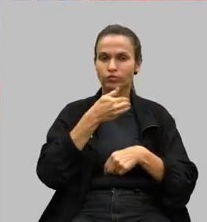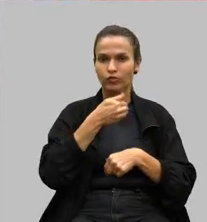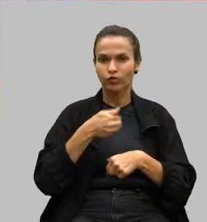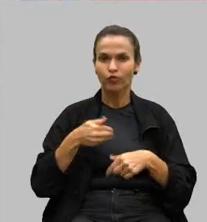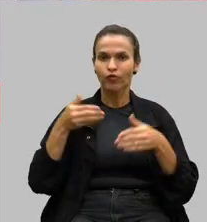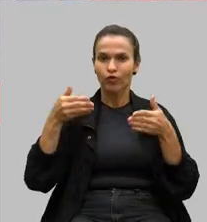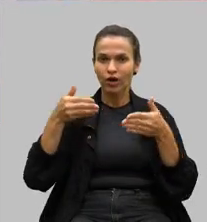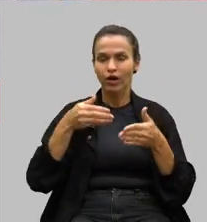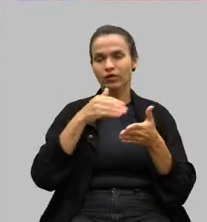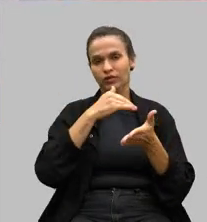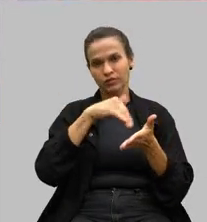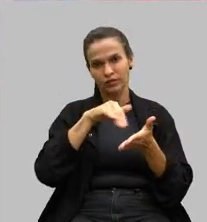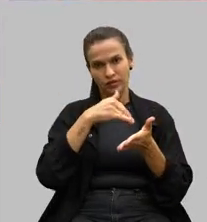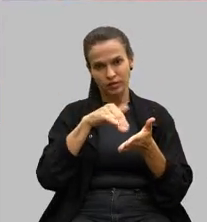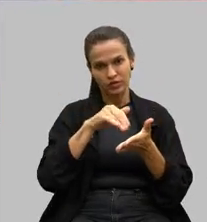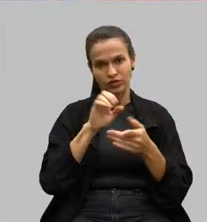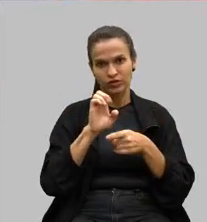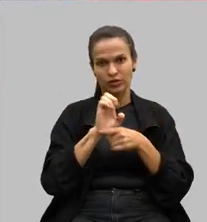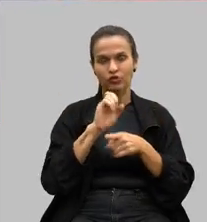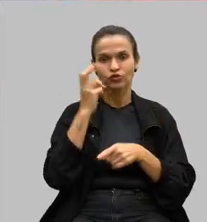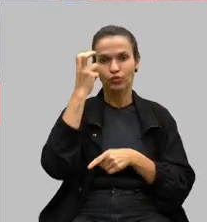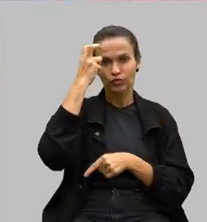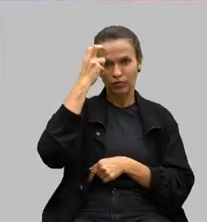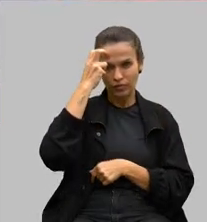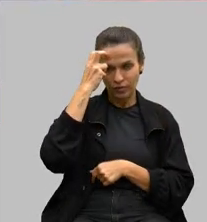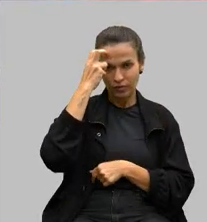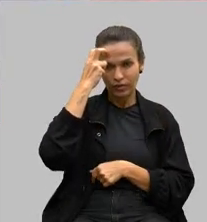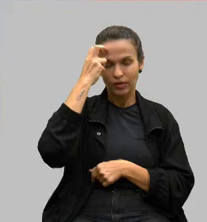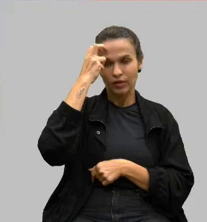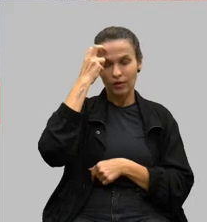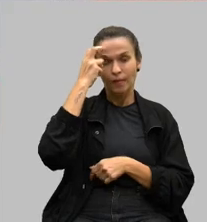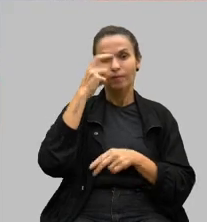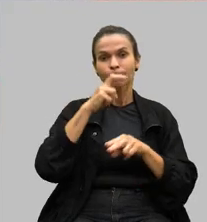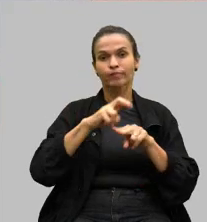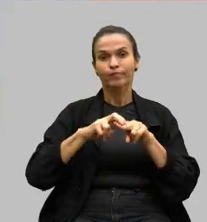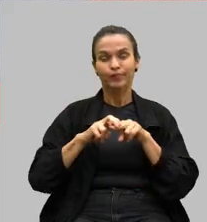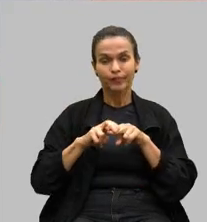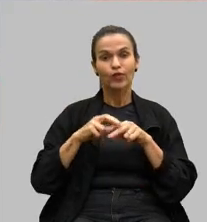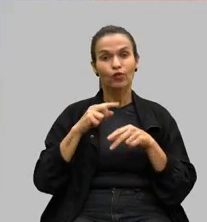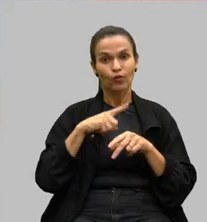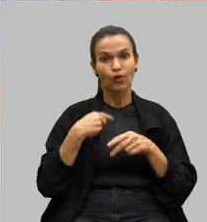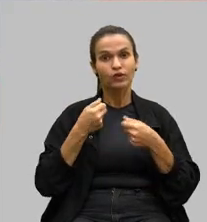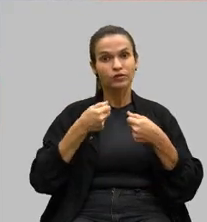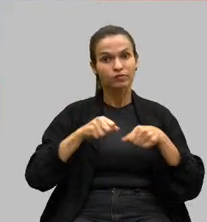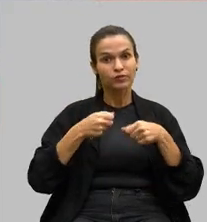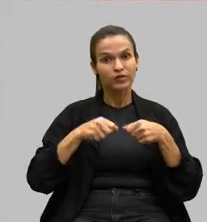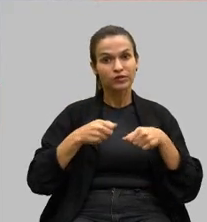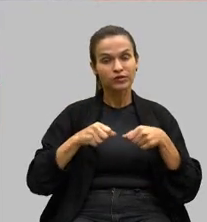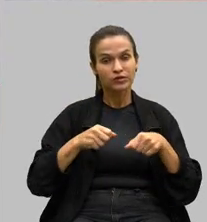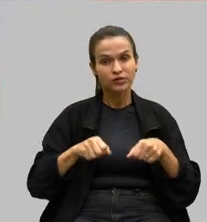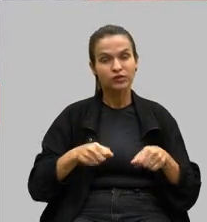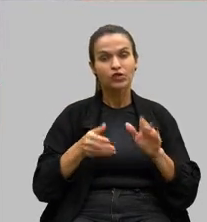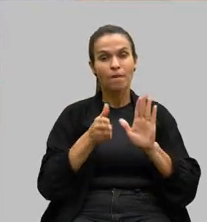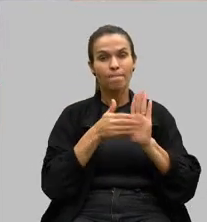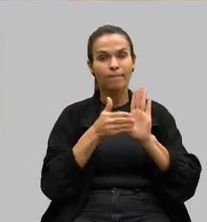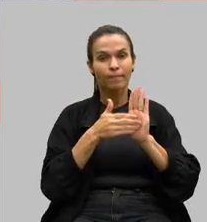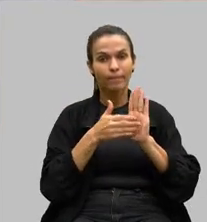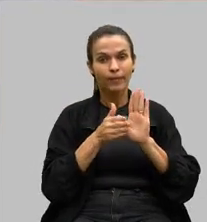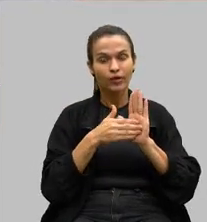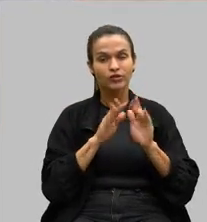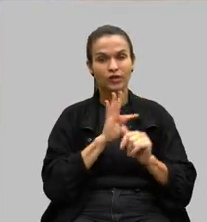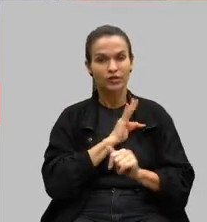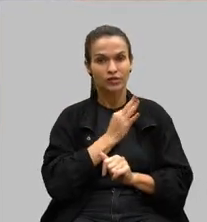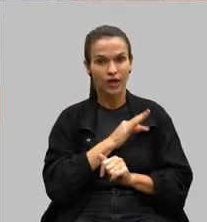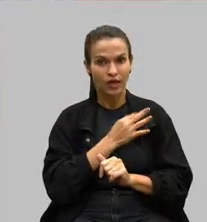a Secretaria Estadual de cultura porque a gente precisa de quadros quadros técnicos a